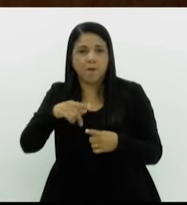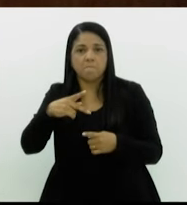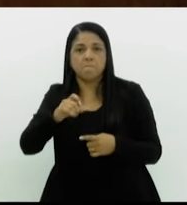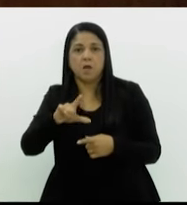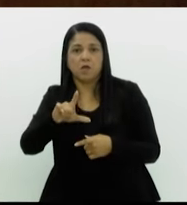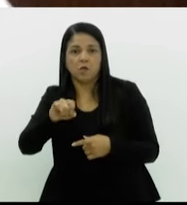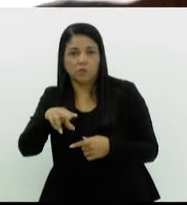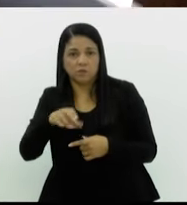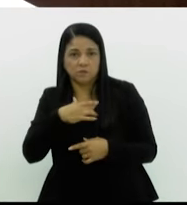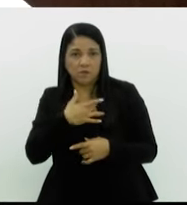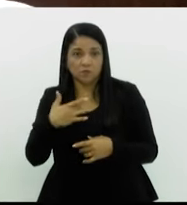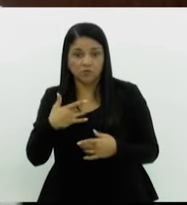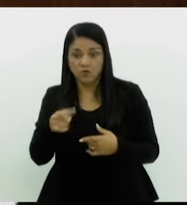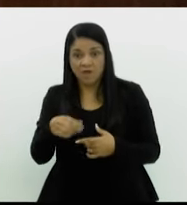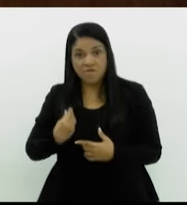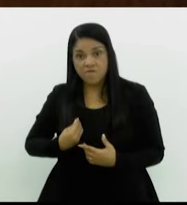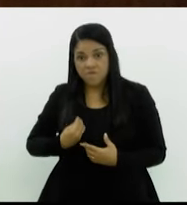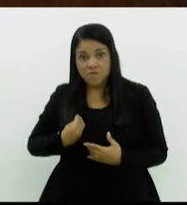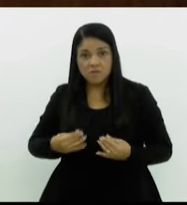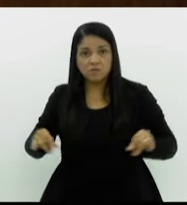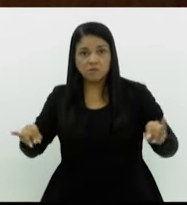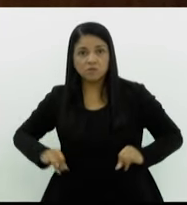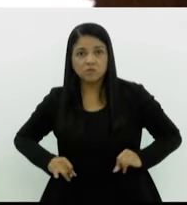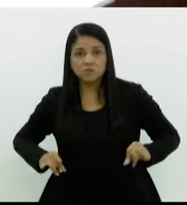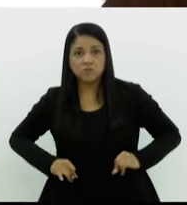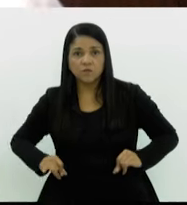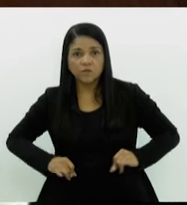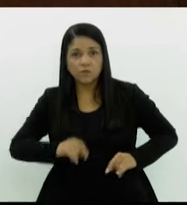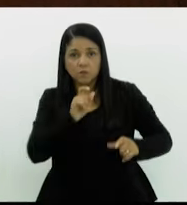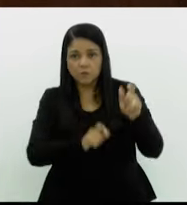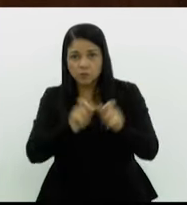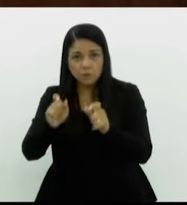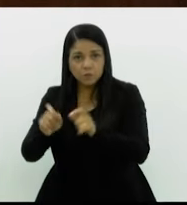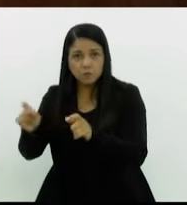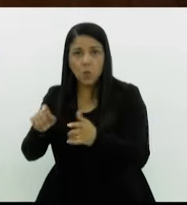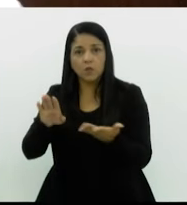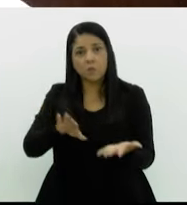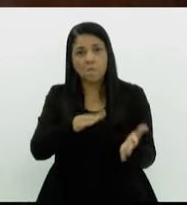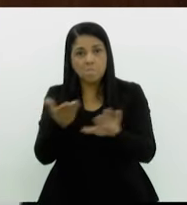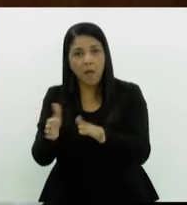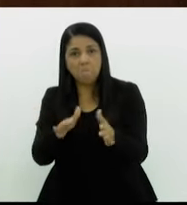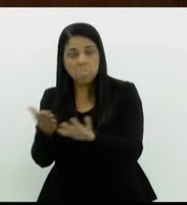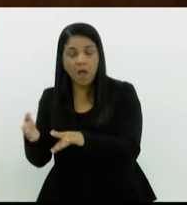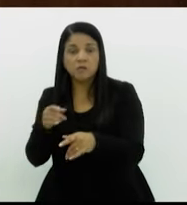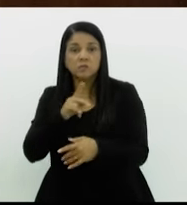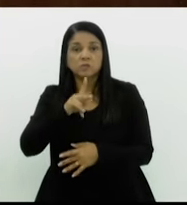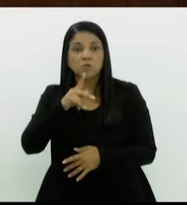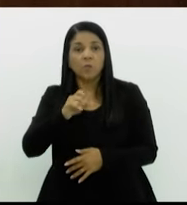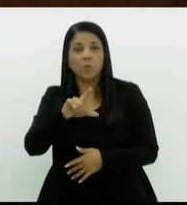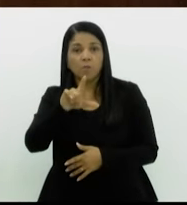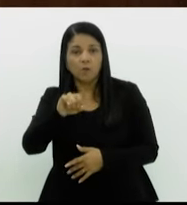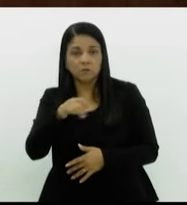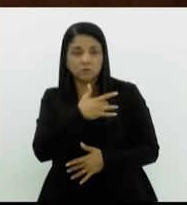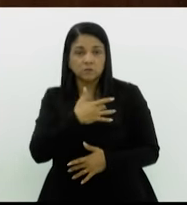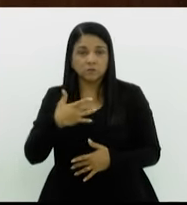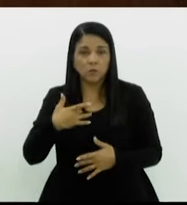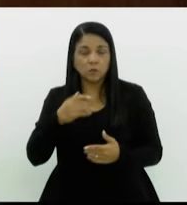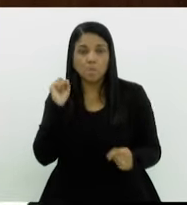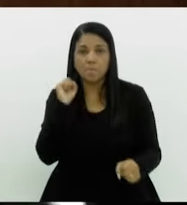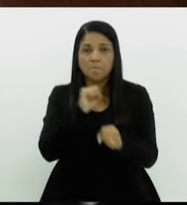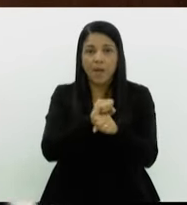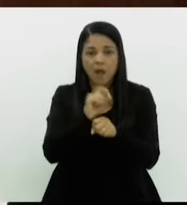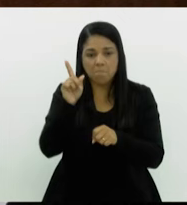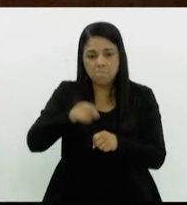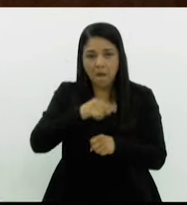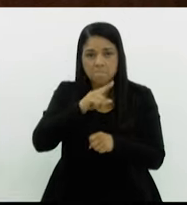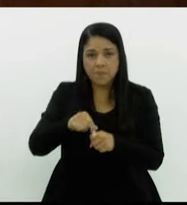estamos acabando, isso é vidas que estão sofrendo, são vidas que vão a óbito se o plano de saúde parar de atender pessoas